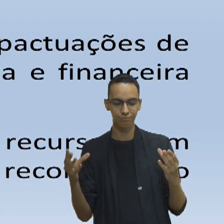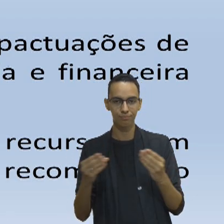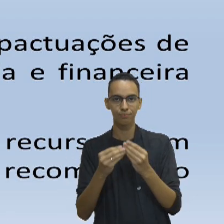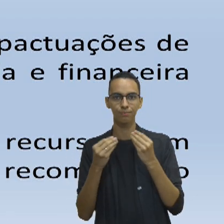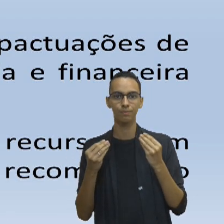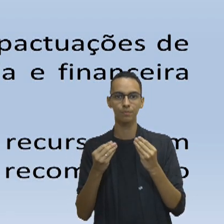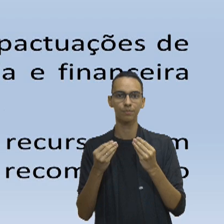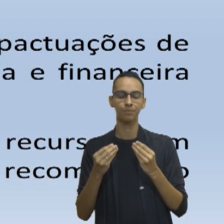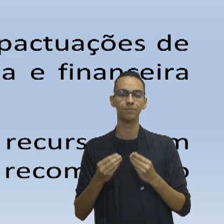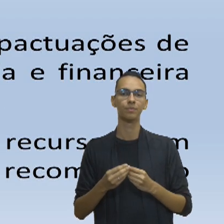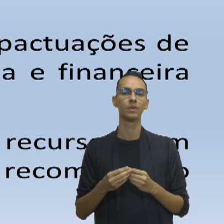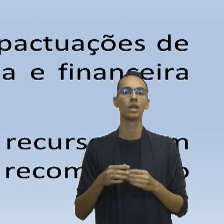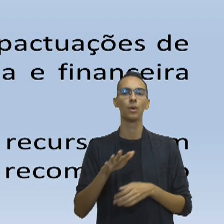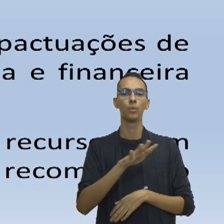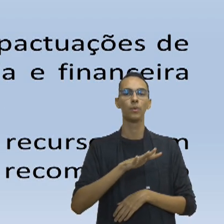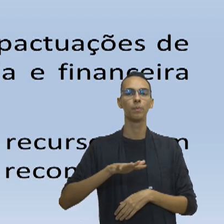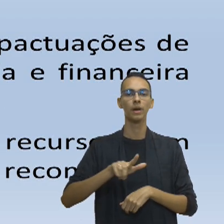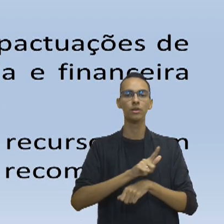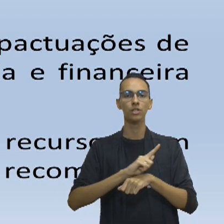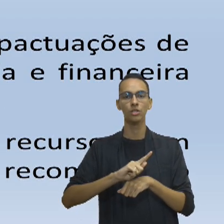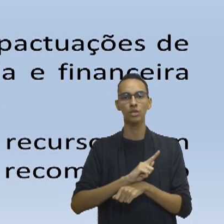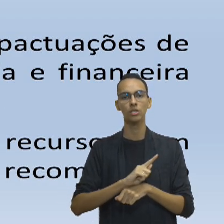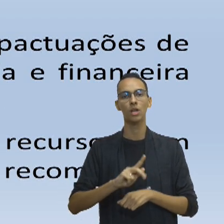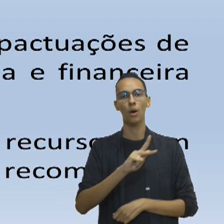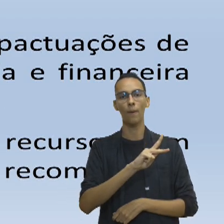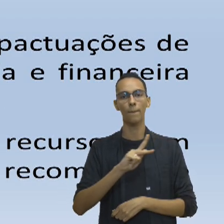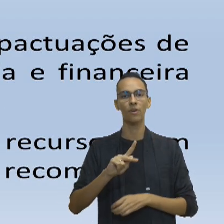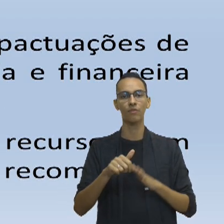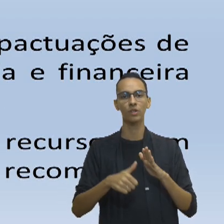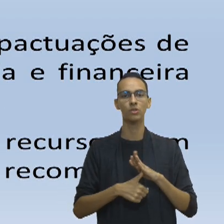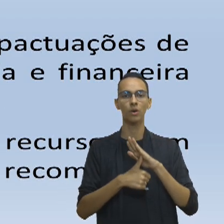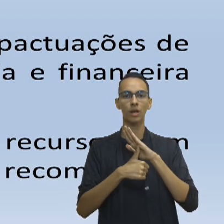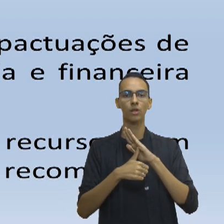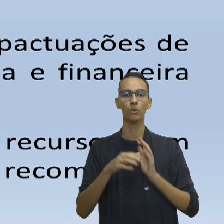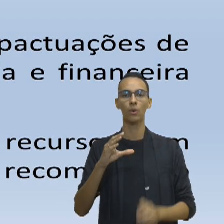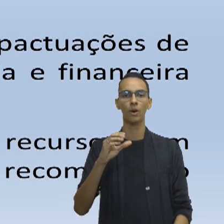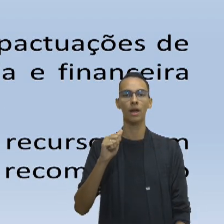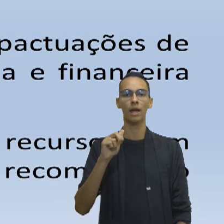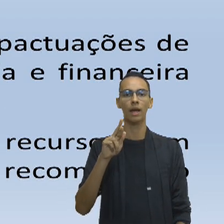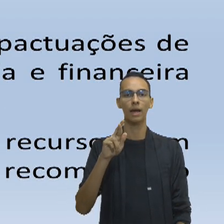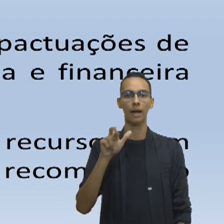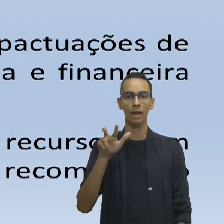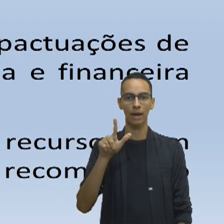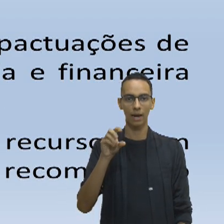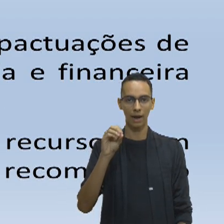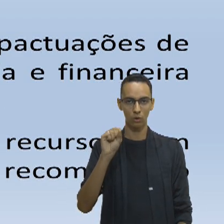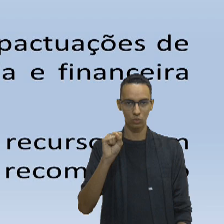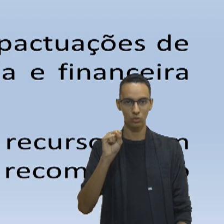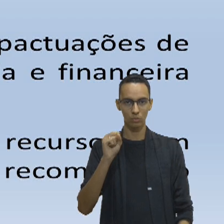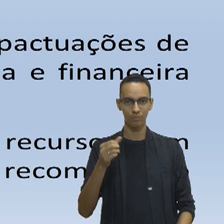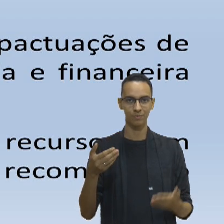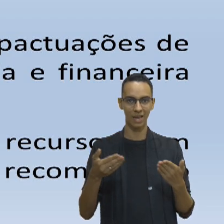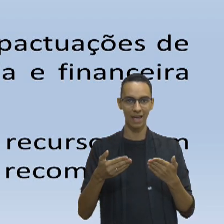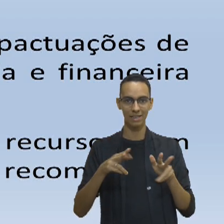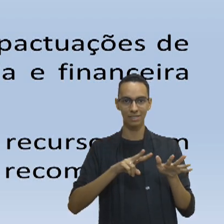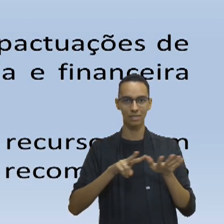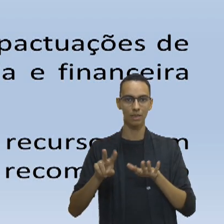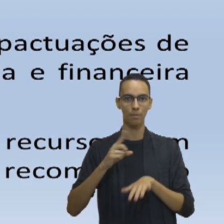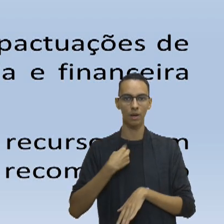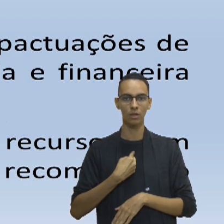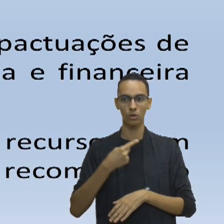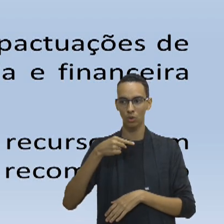da gestão, por parte do professor Carlos Henrique, que estava, inclusive, nessa semana em Belo Horizonte, tratando desse